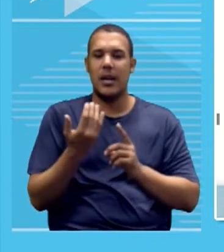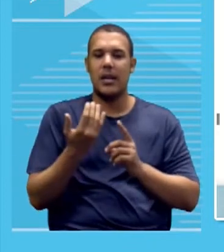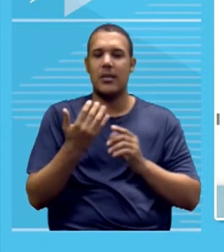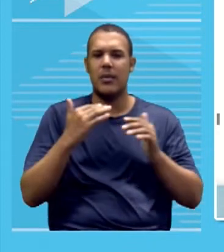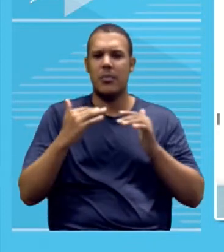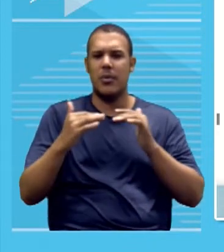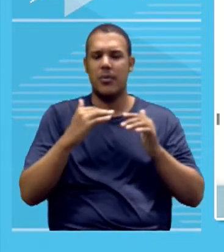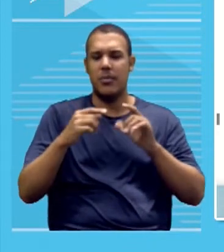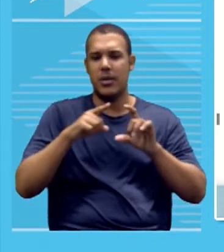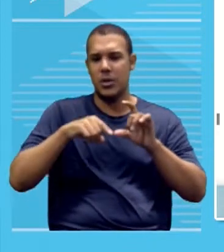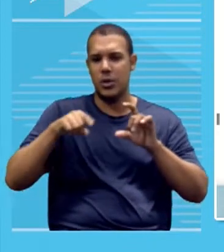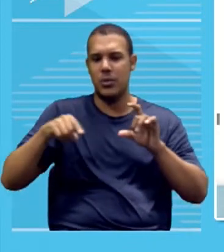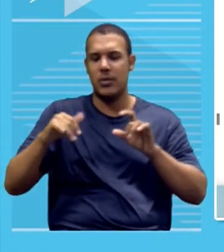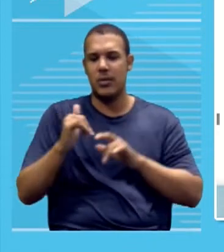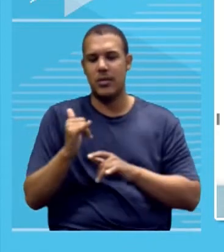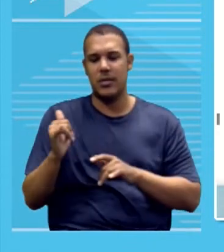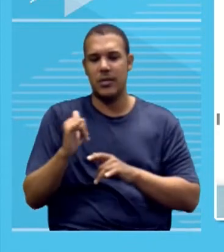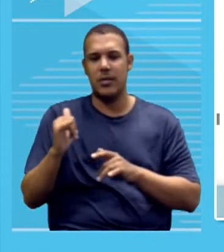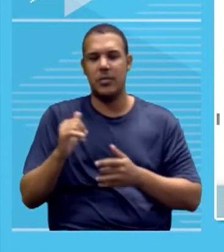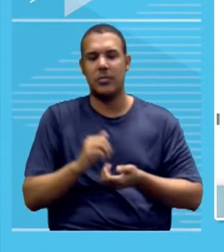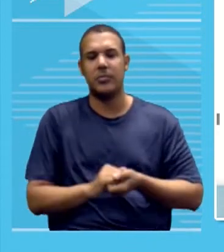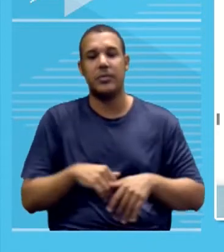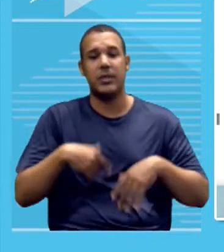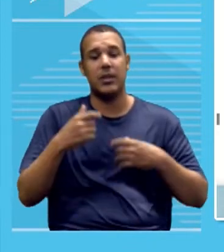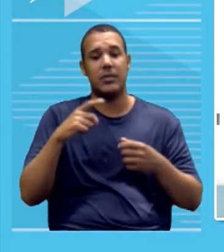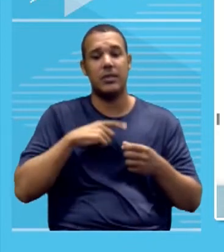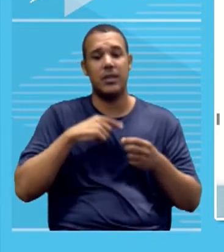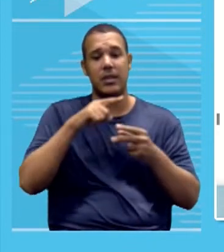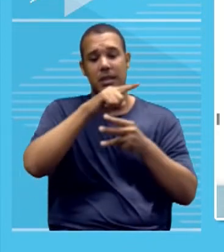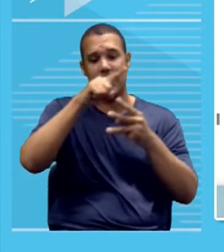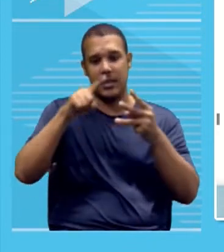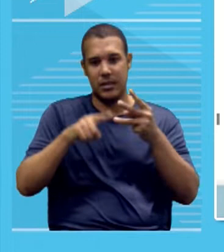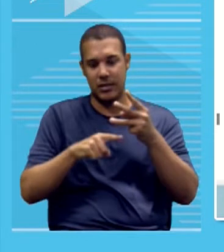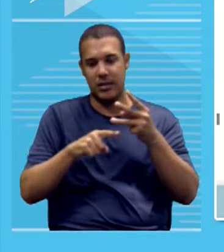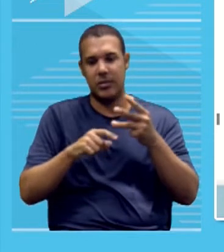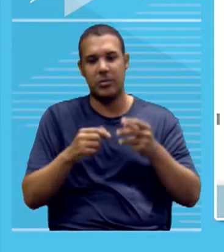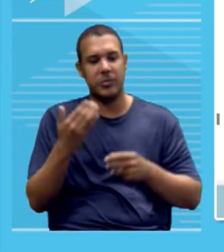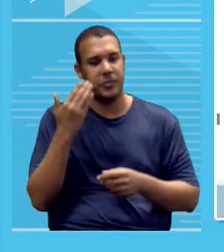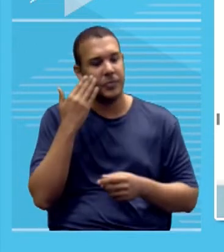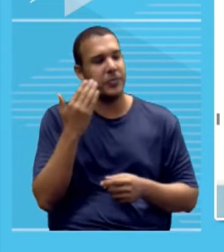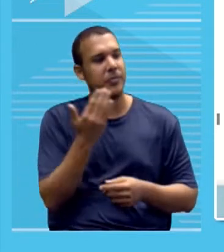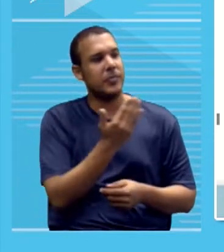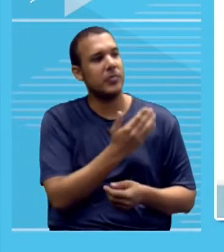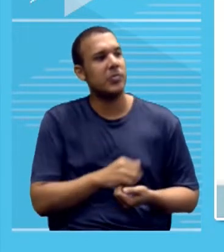você tem três tipos de condutores: sólidos, líquidos e gasosos. Ok?